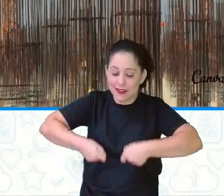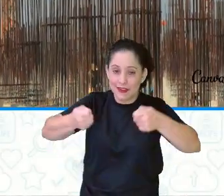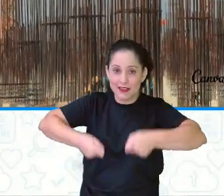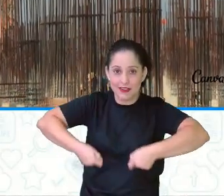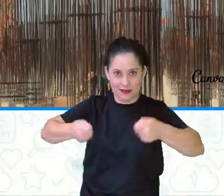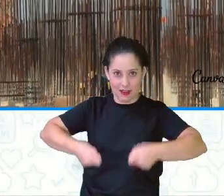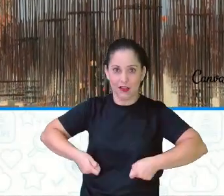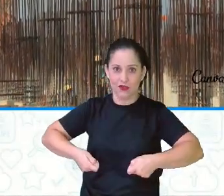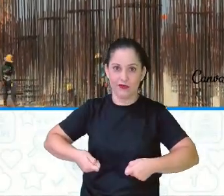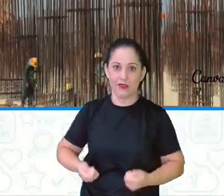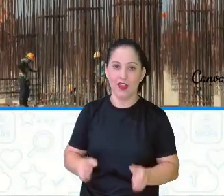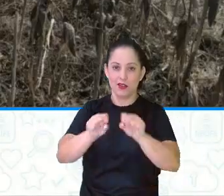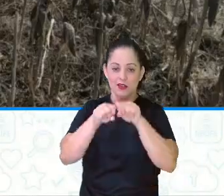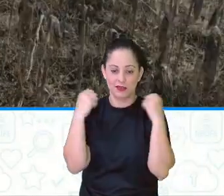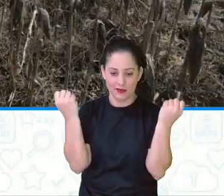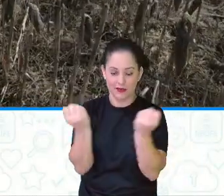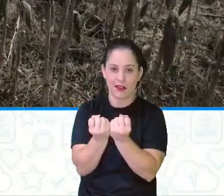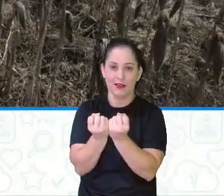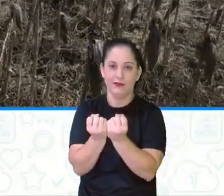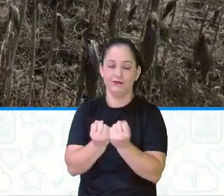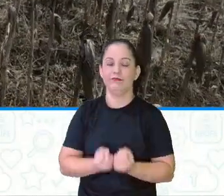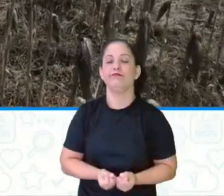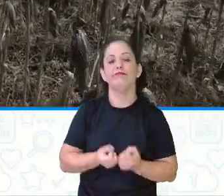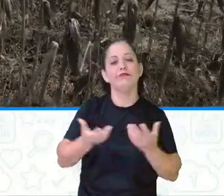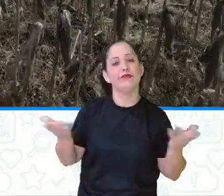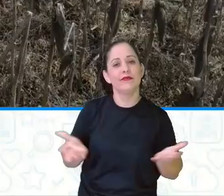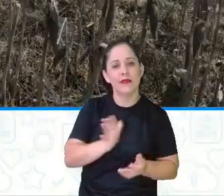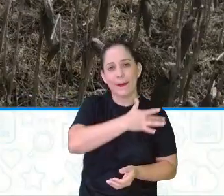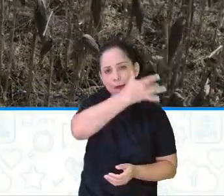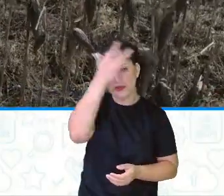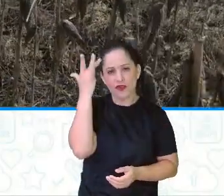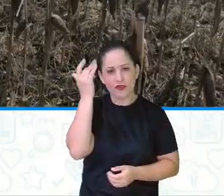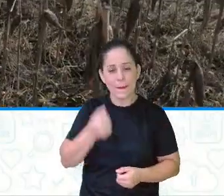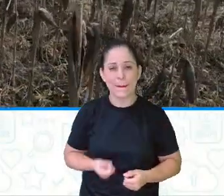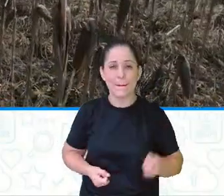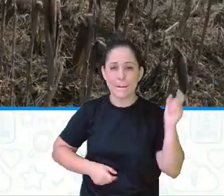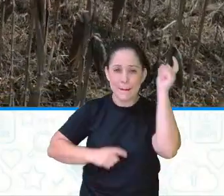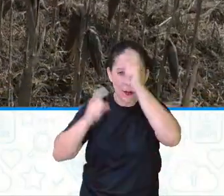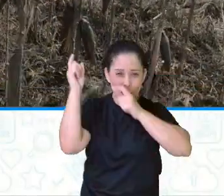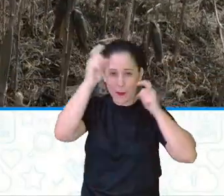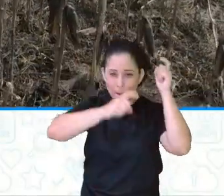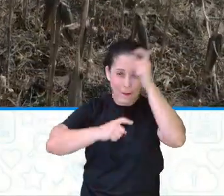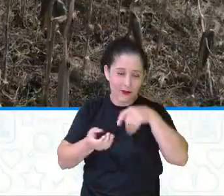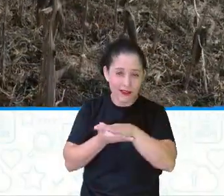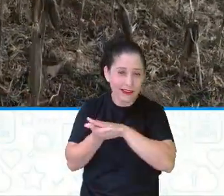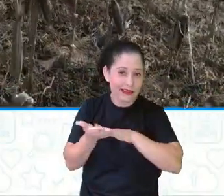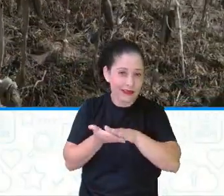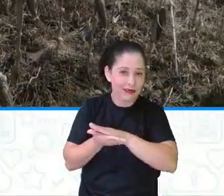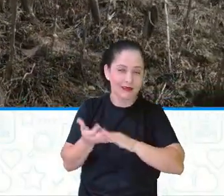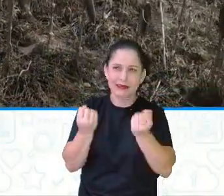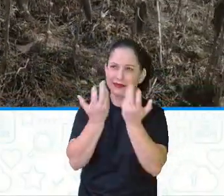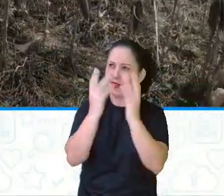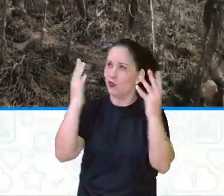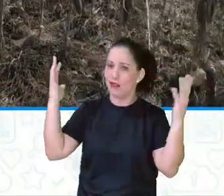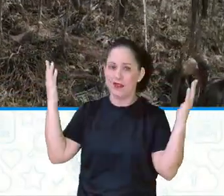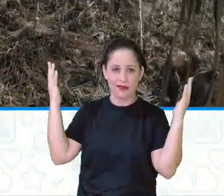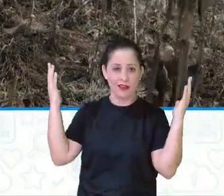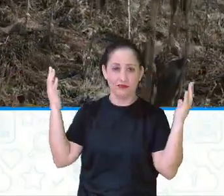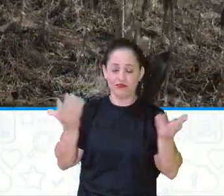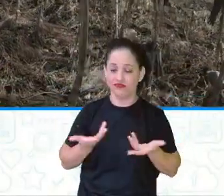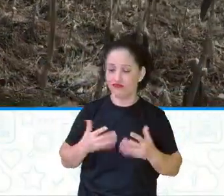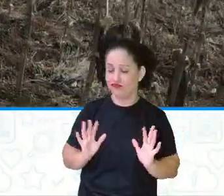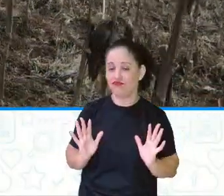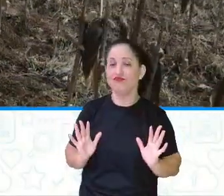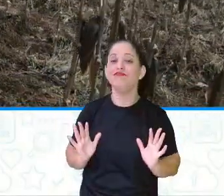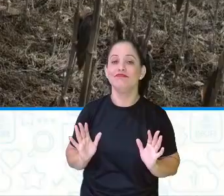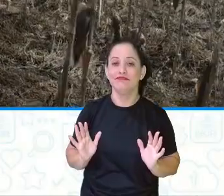de modificação dessa sociedade. Então, as pessoas não se preocupavam com o que acontecia com a natureza. Isso é